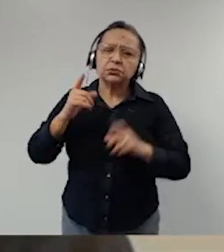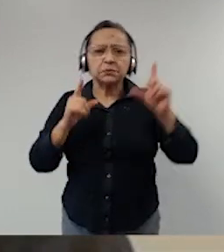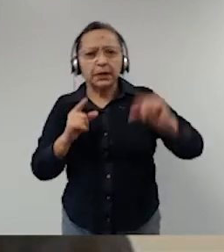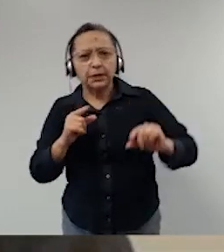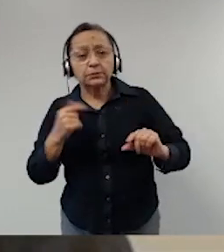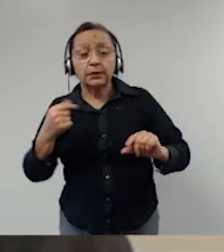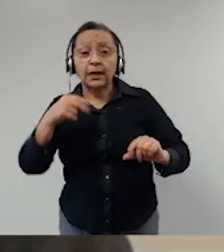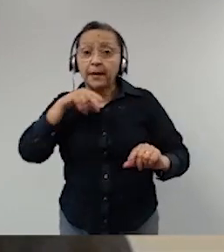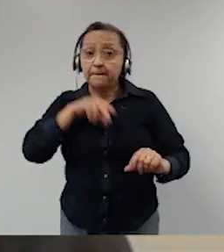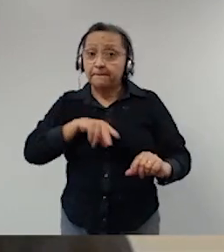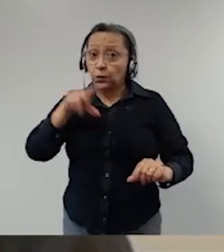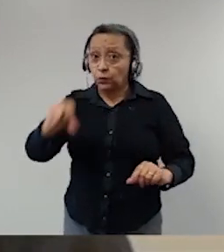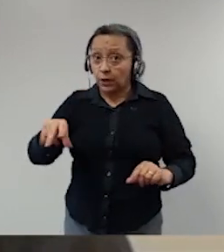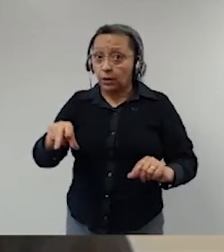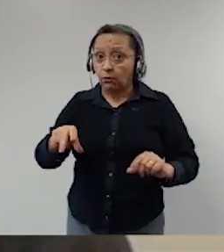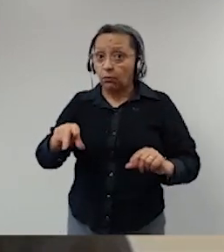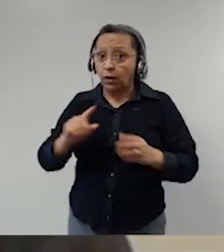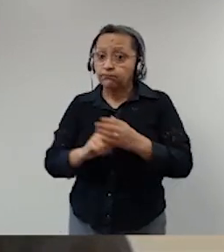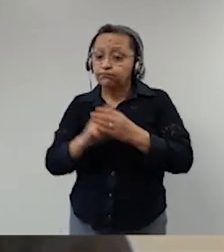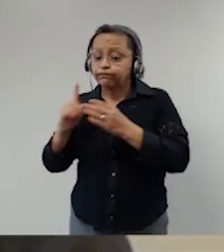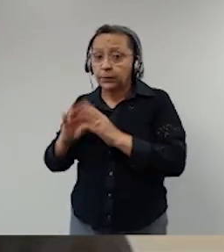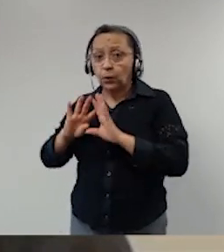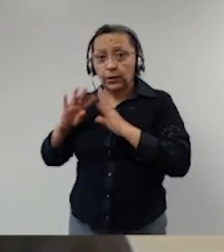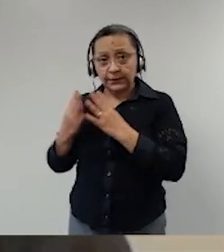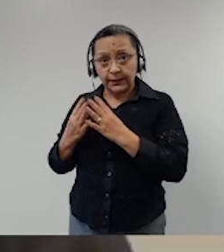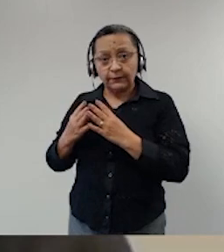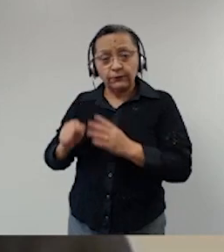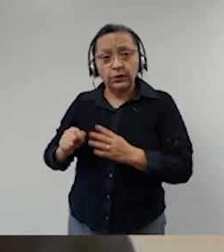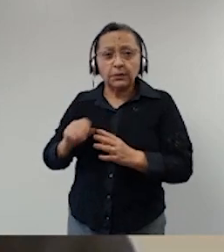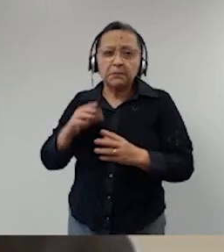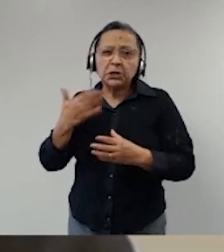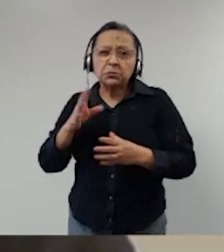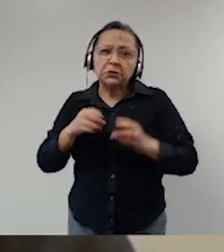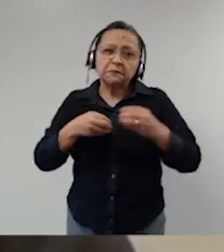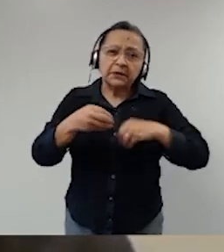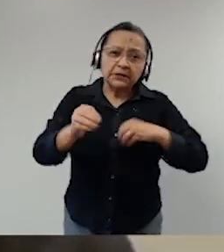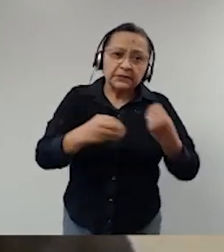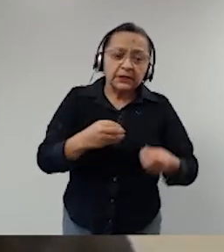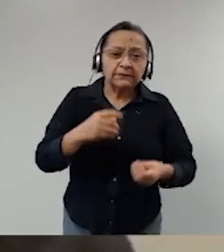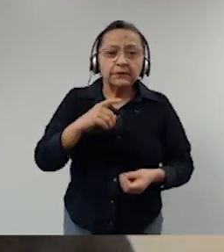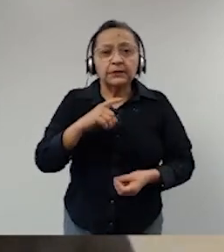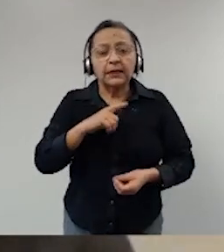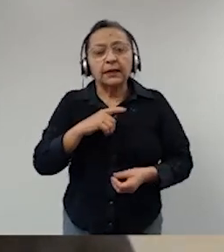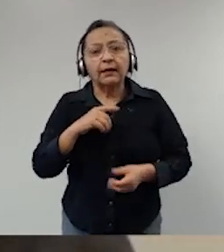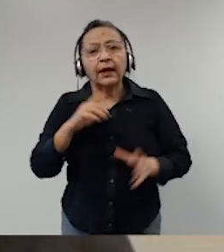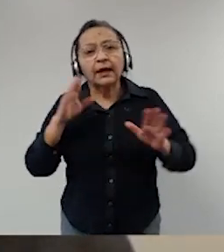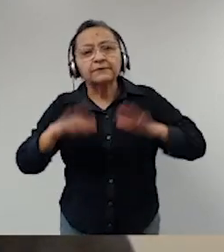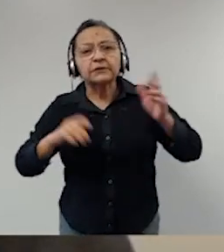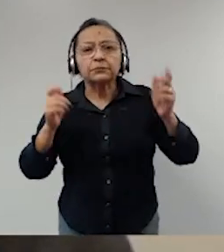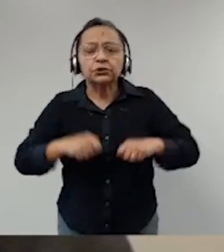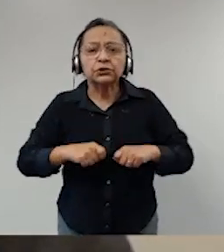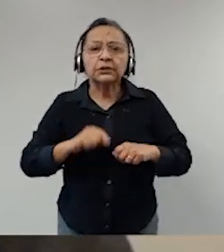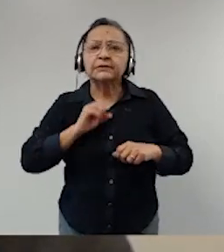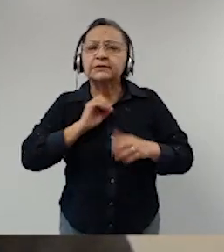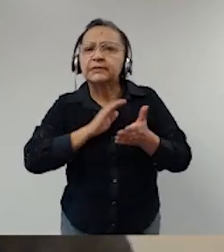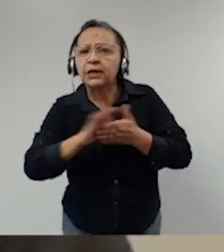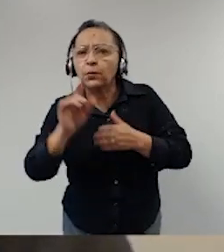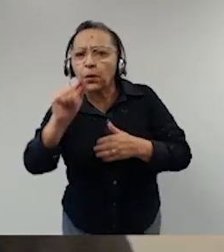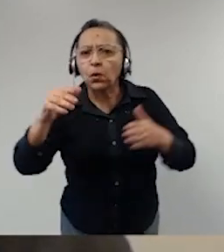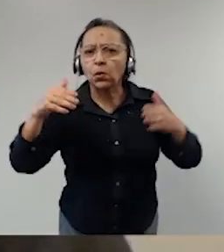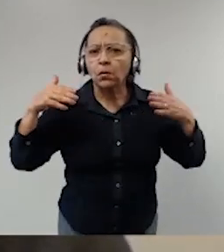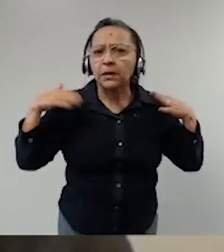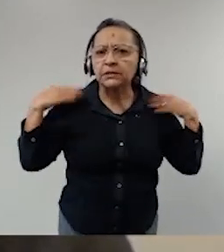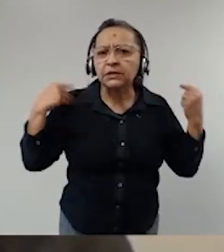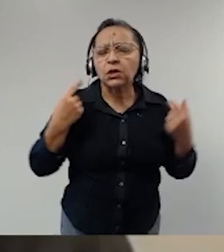Em Portugal o confinamento foi uma versão relativamente light, podíamos sempre sair para dar um passeio, pelo menos